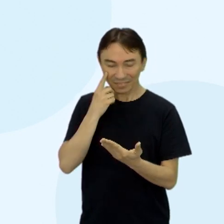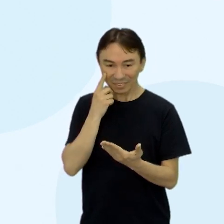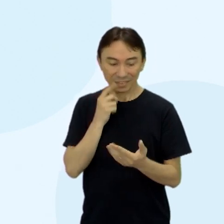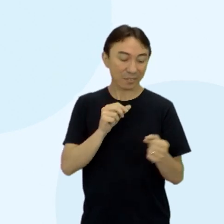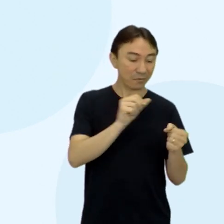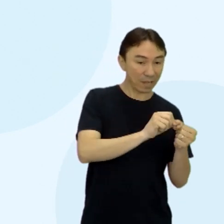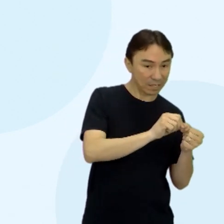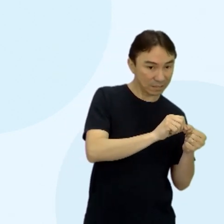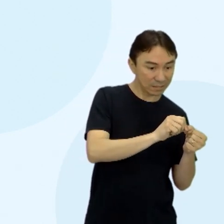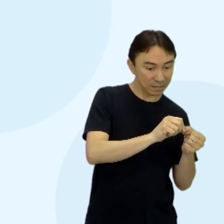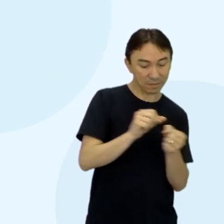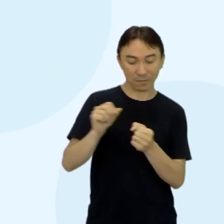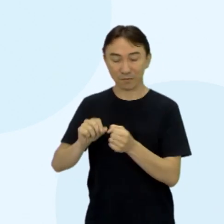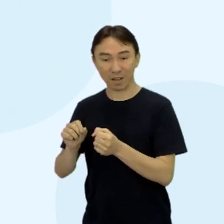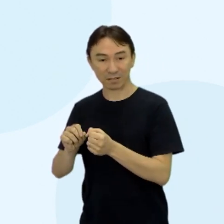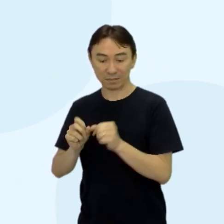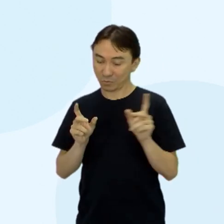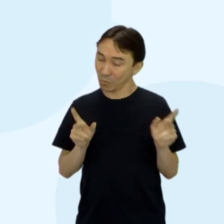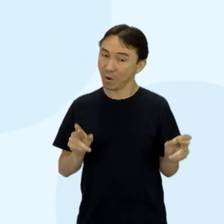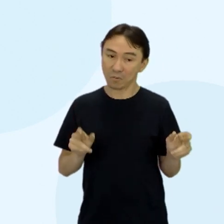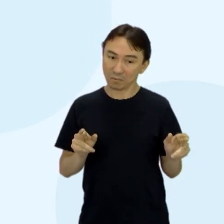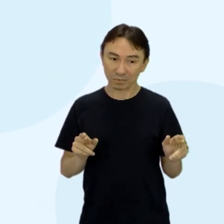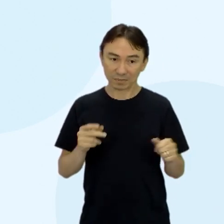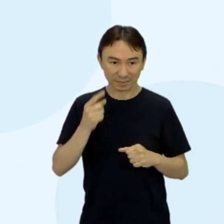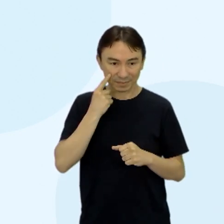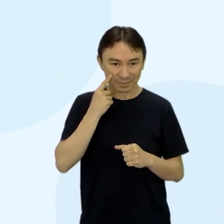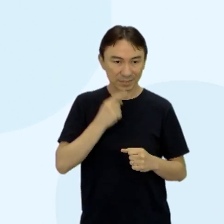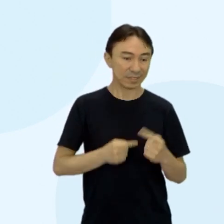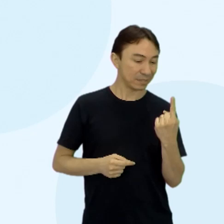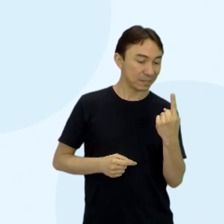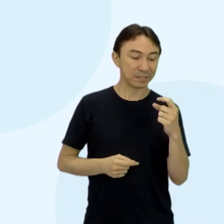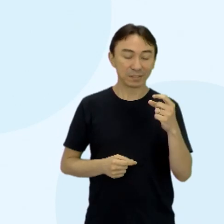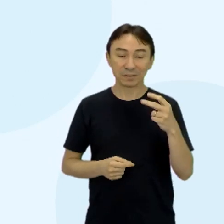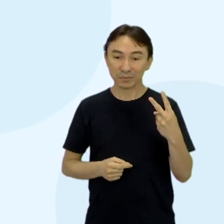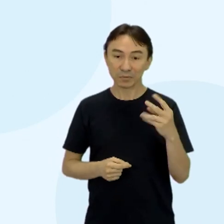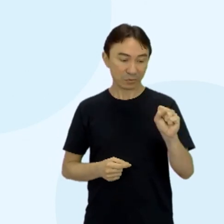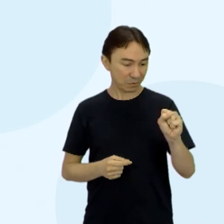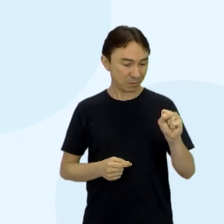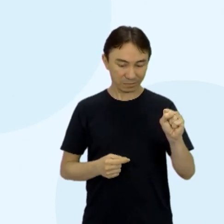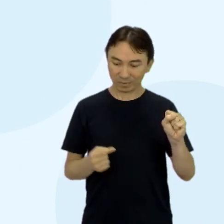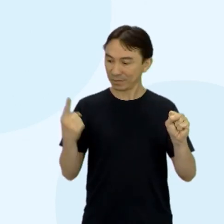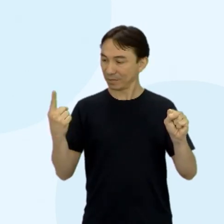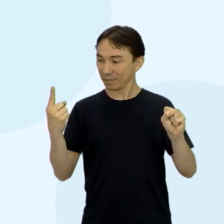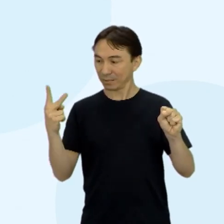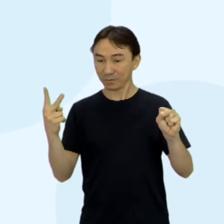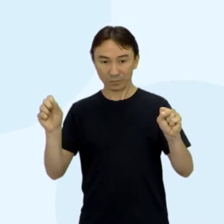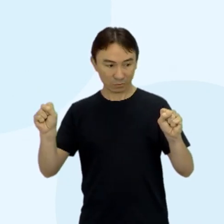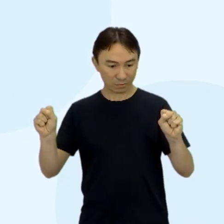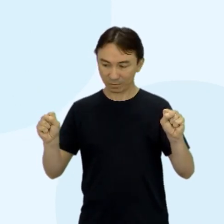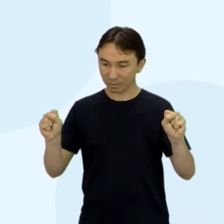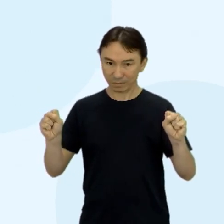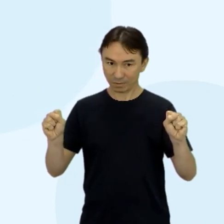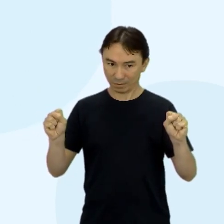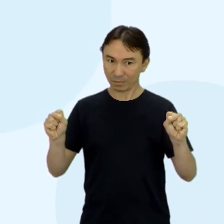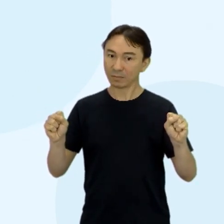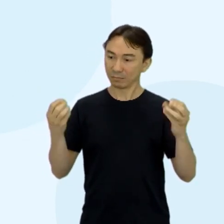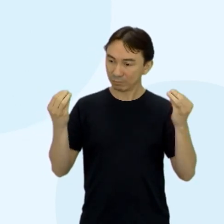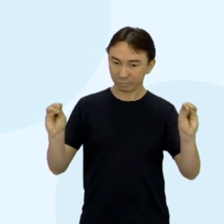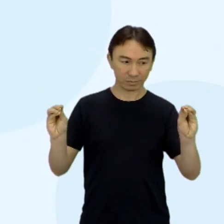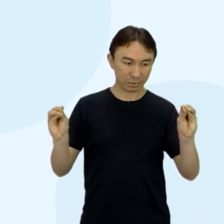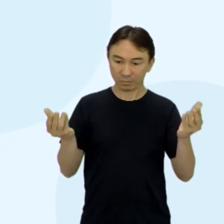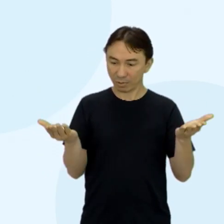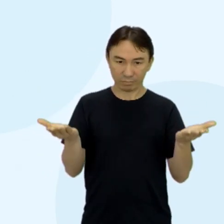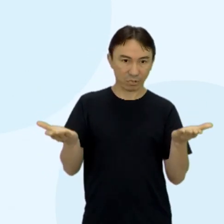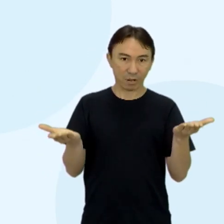do exatamente. Outro. Exatamente. Então eu inseri o 128 dos dois lados para manter a minha balança em equilíbrio. Não pode esquecer disso, pessoal.